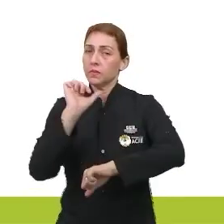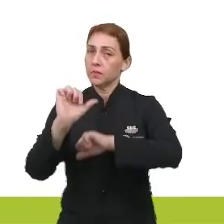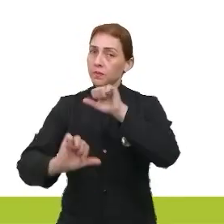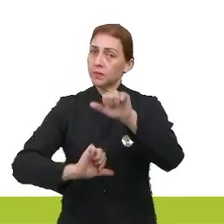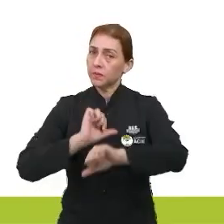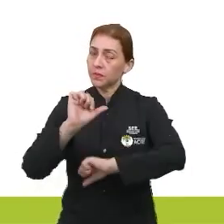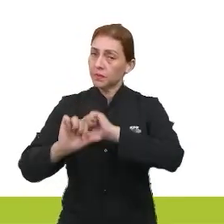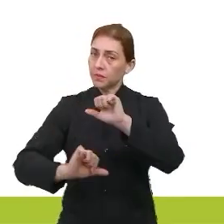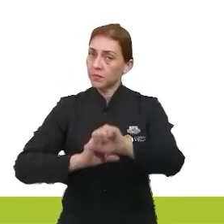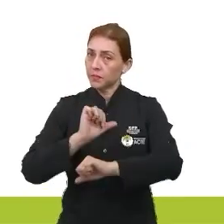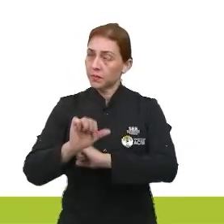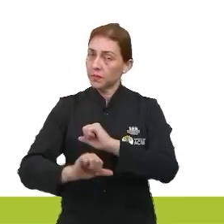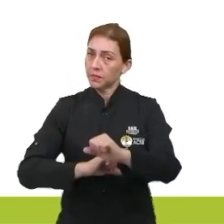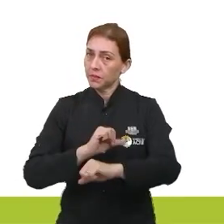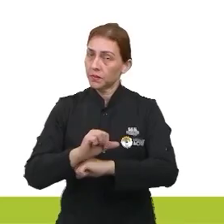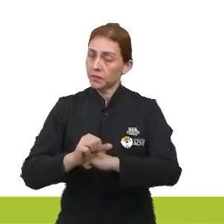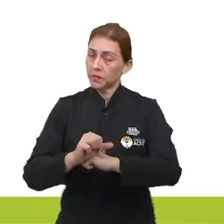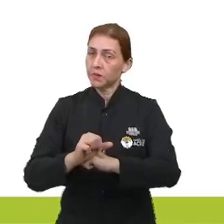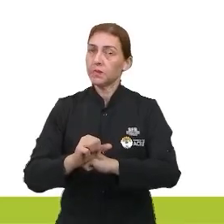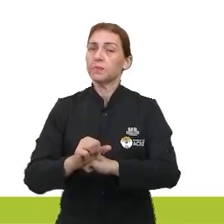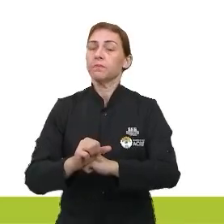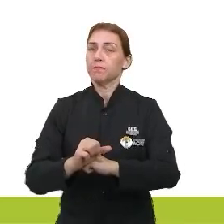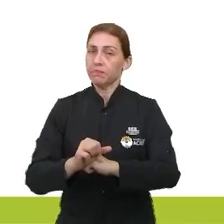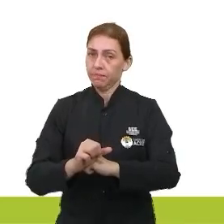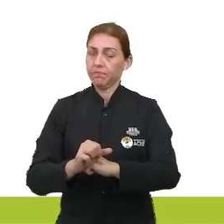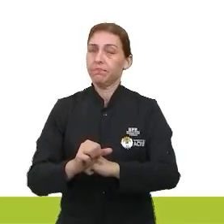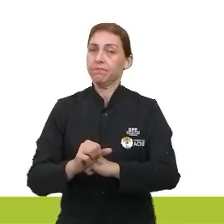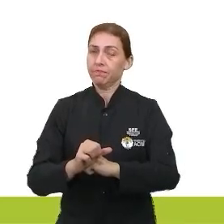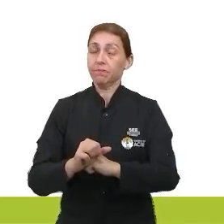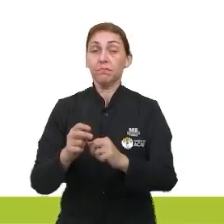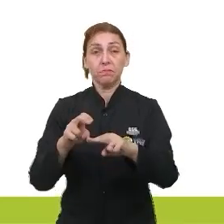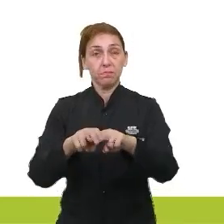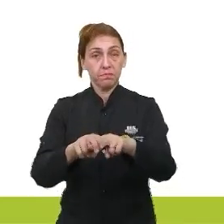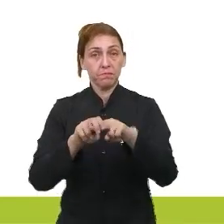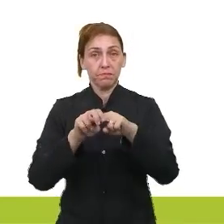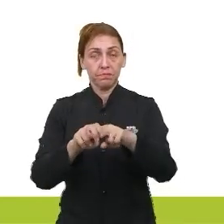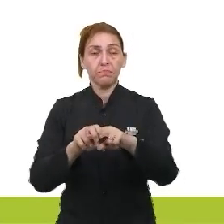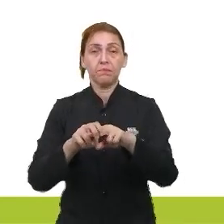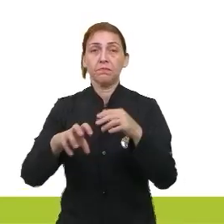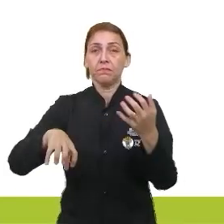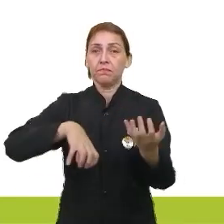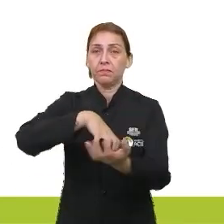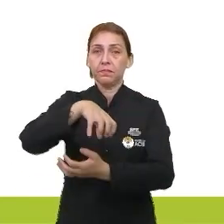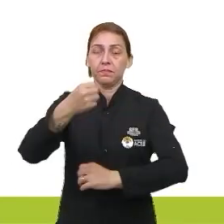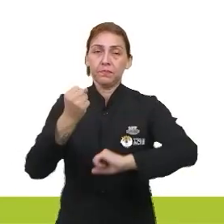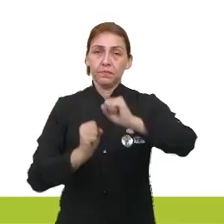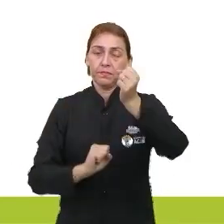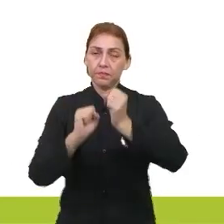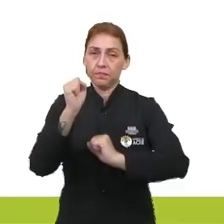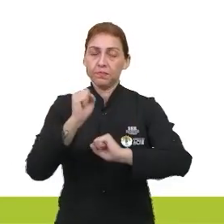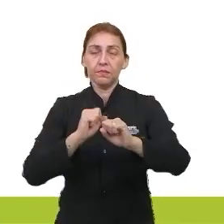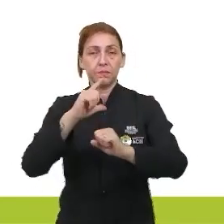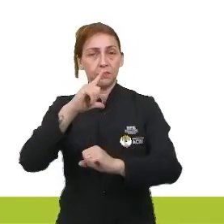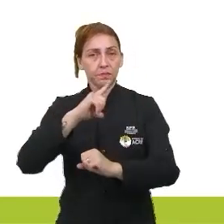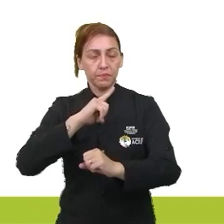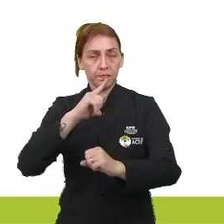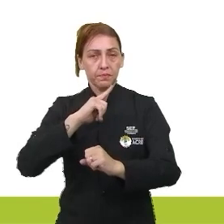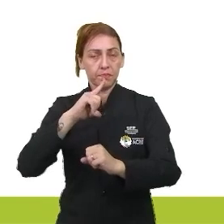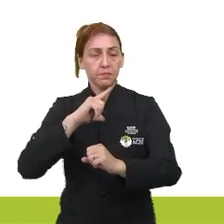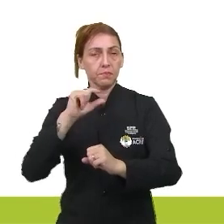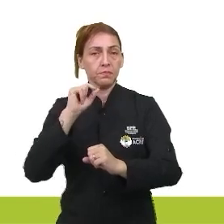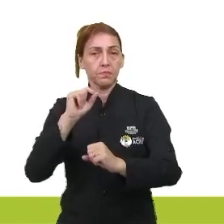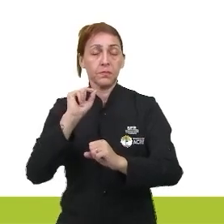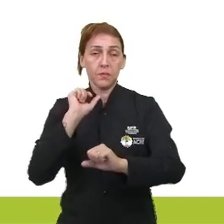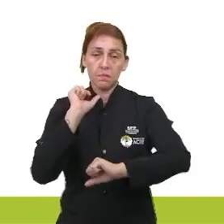transformação, mudança radical de parâmetro. Por isso, a Revolução Industrial, ela tem esse precedente